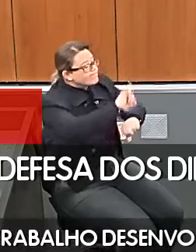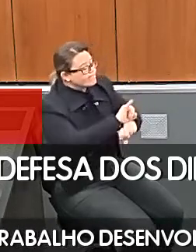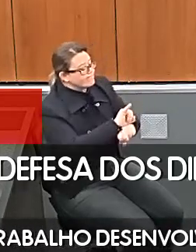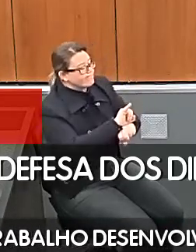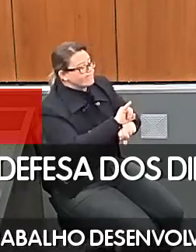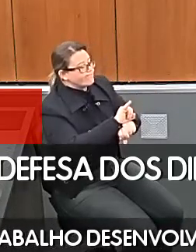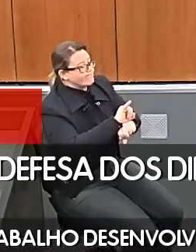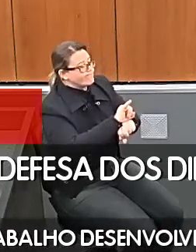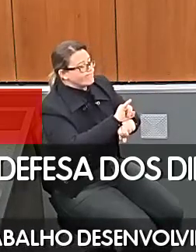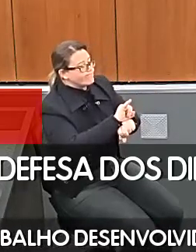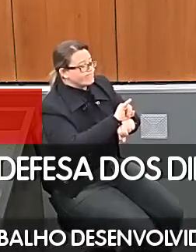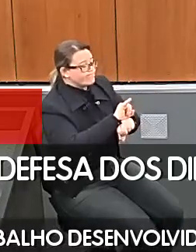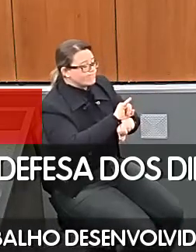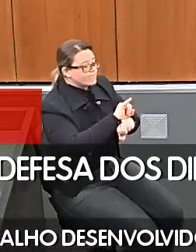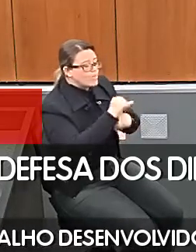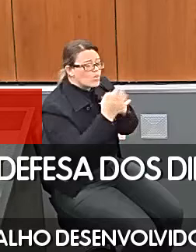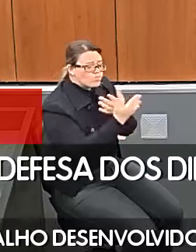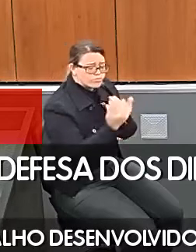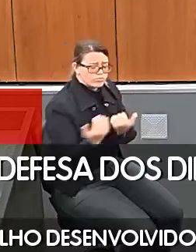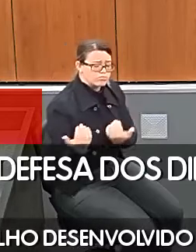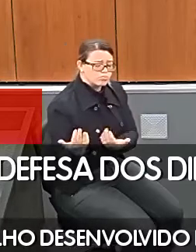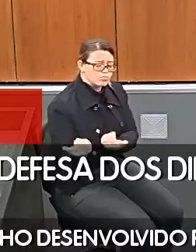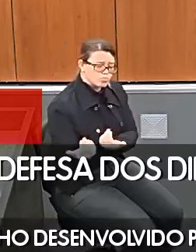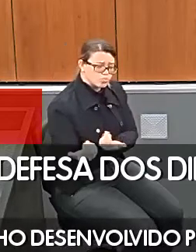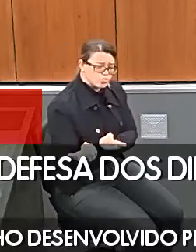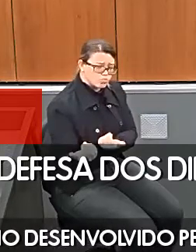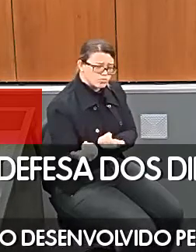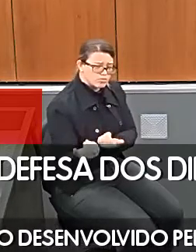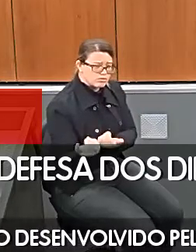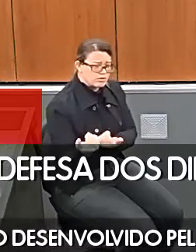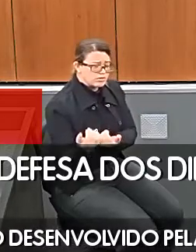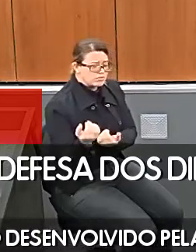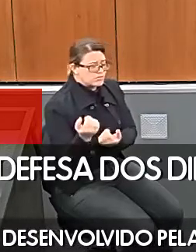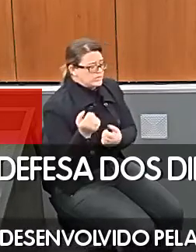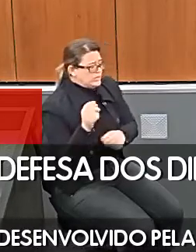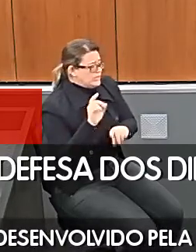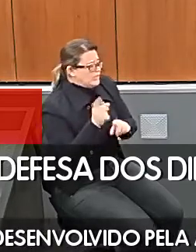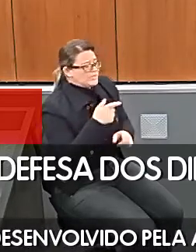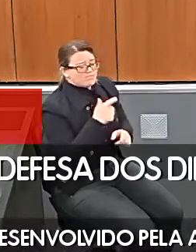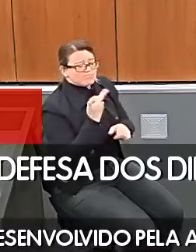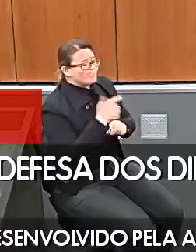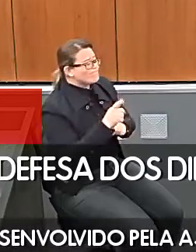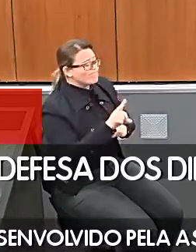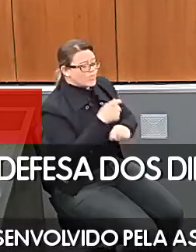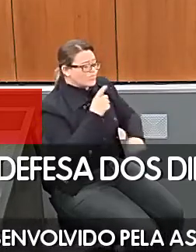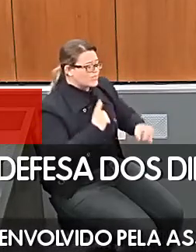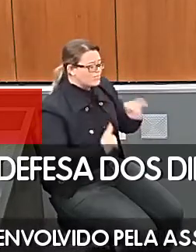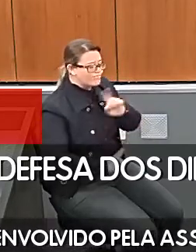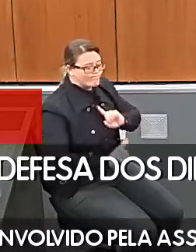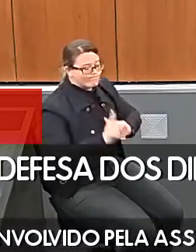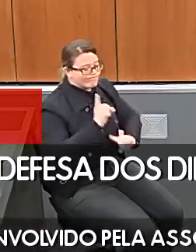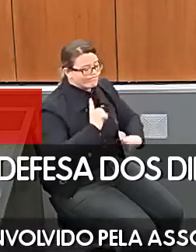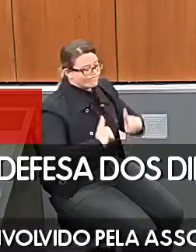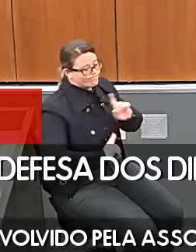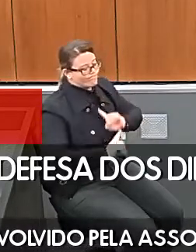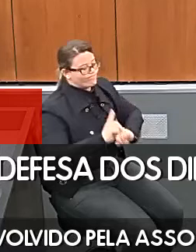maioria, jovens, sem perspectiva, porque o surdo, muitas vezes, ele vive no